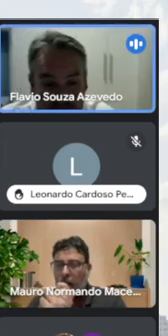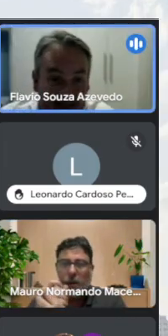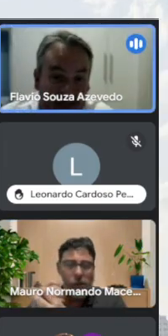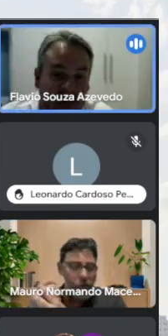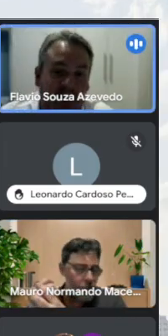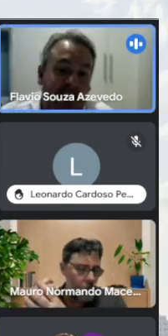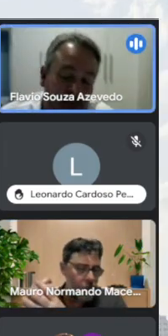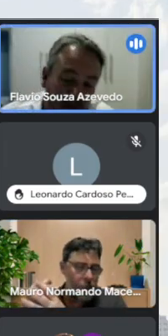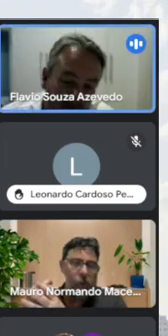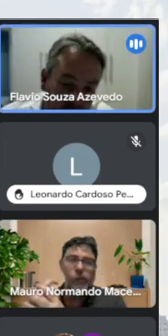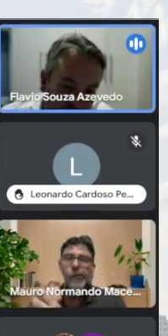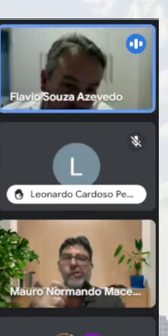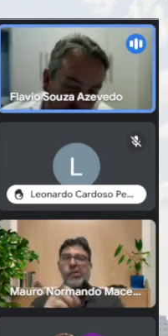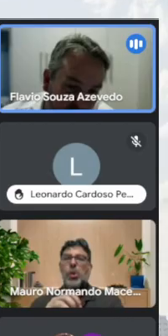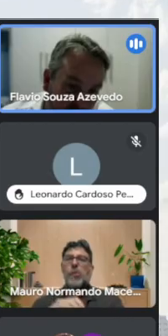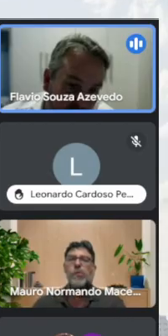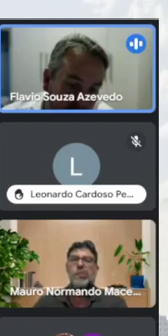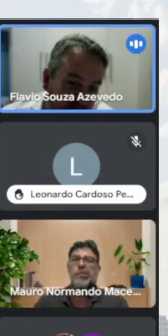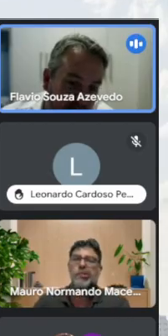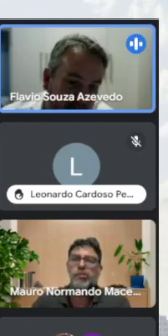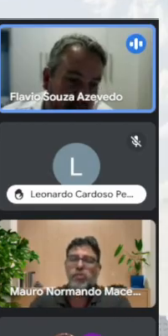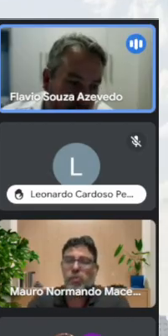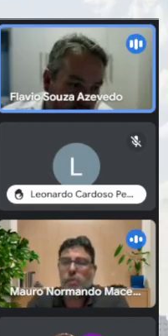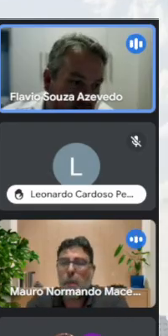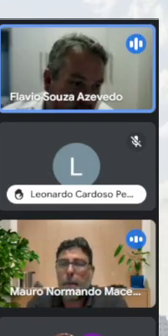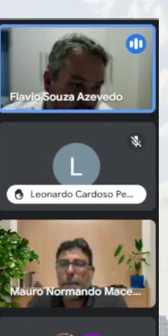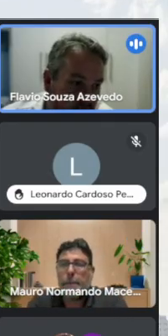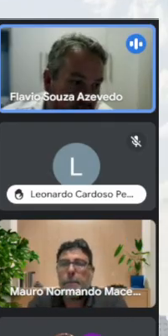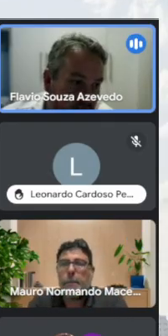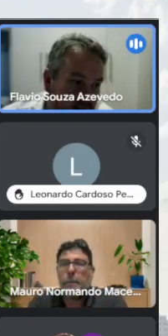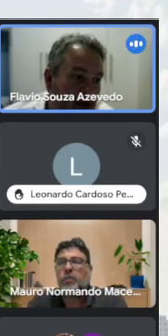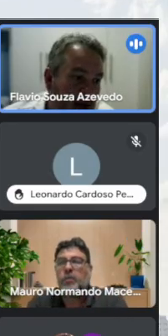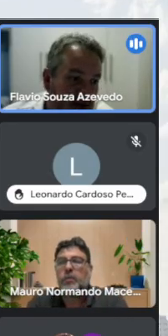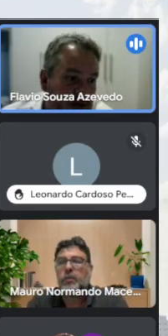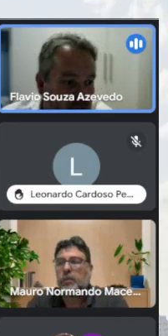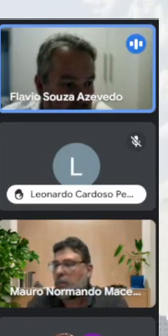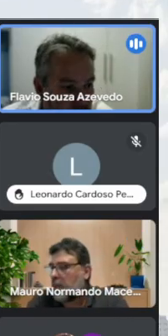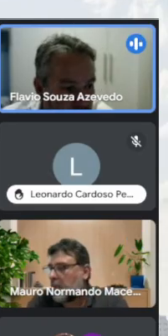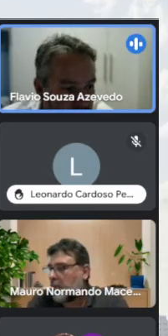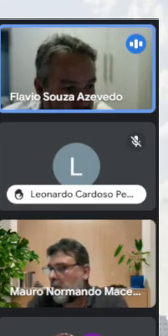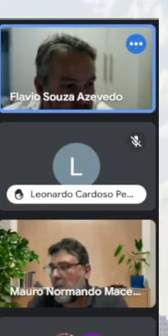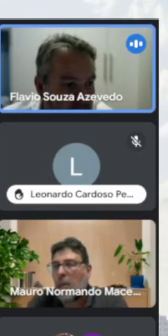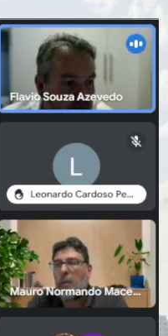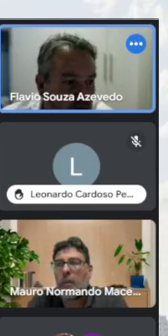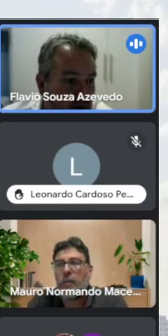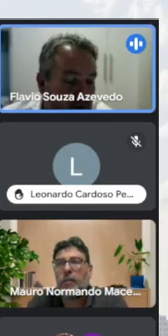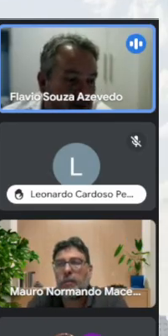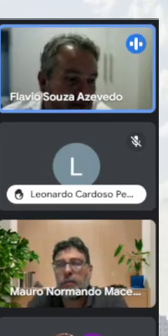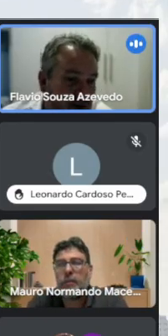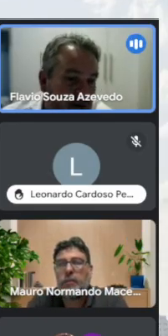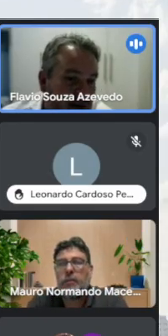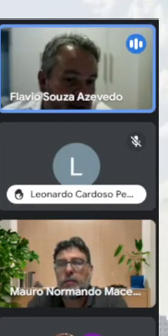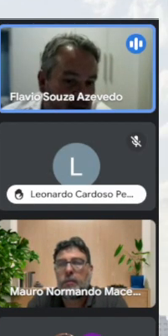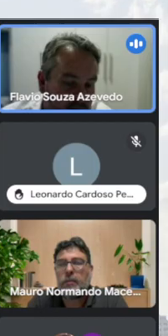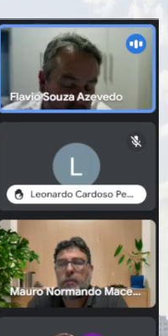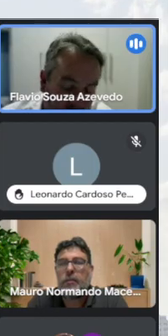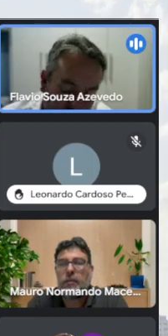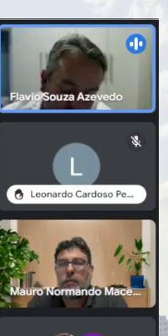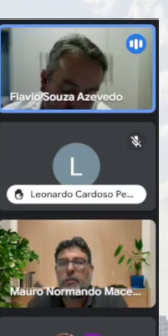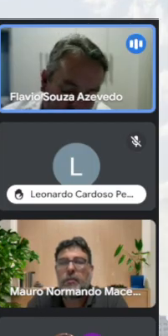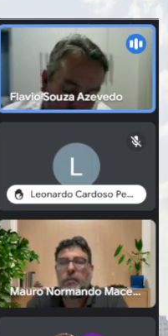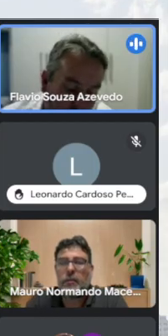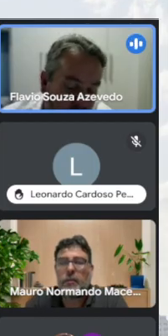Sobral, eles atenderam o meu pedido, que eu queria ir lá também, que é bem curioso, como você disse, que é uma região de semiárido, né? Totalmente diferente